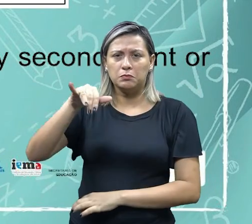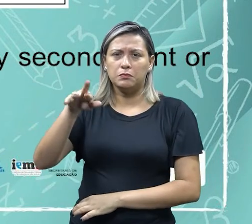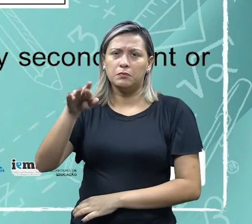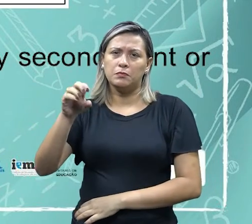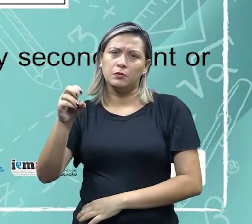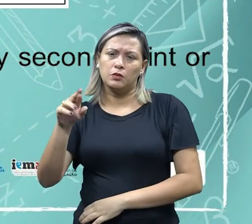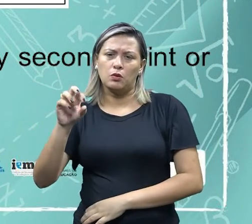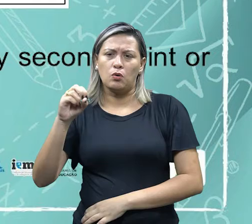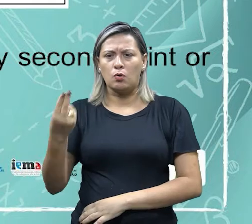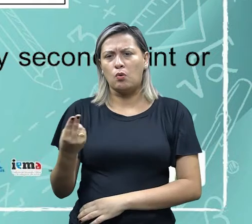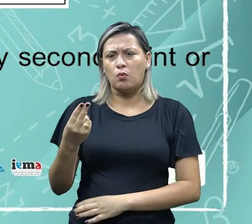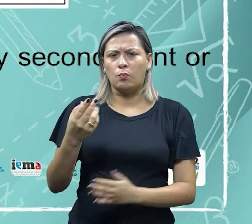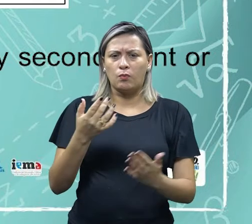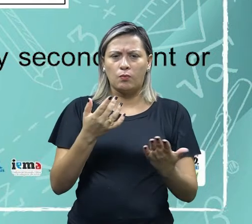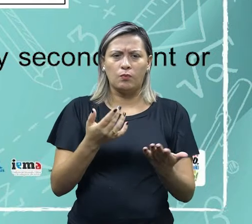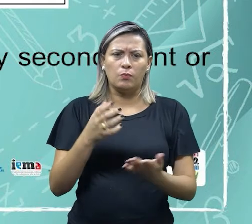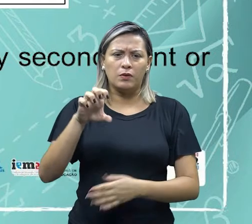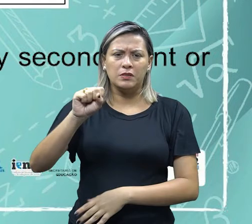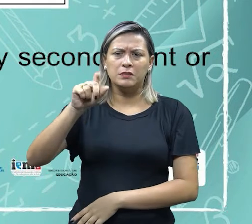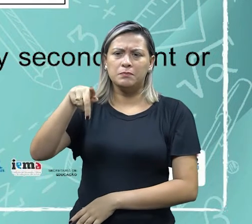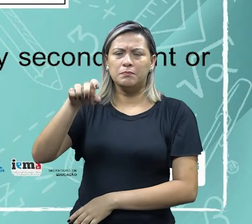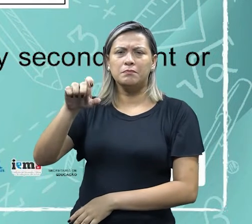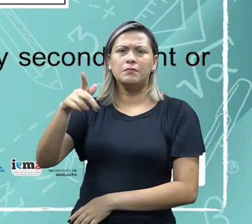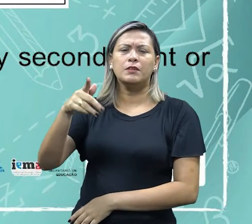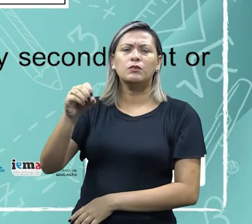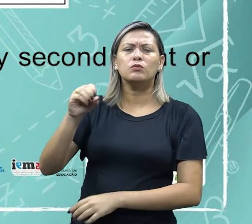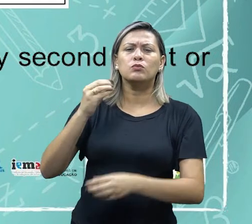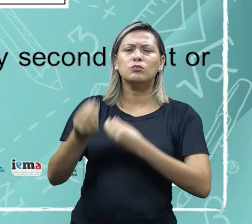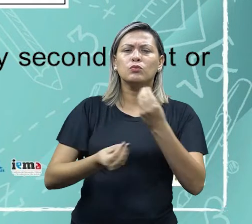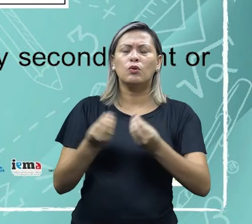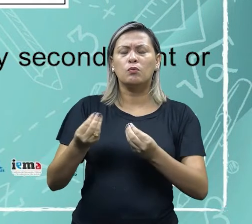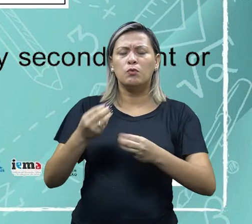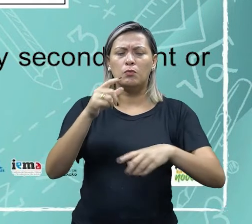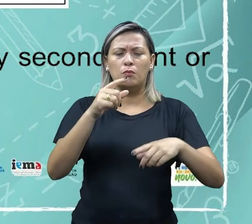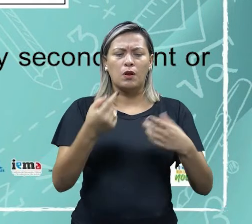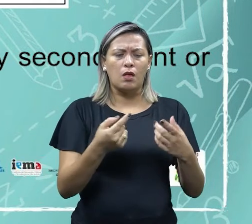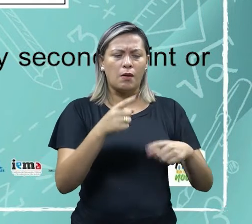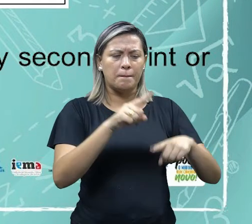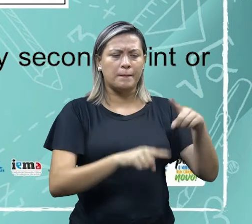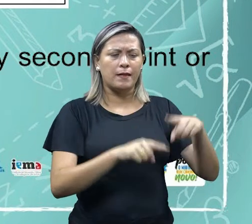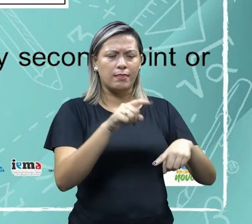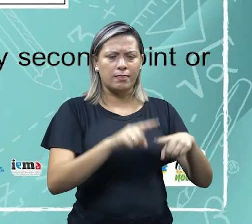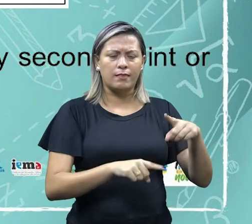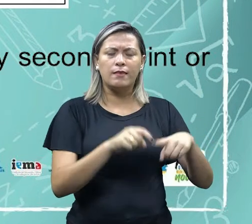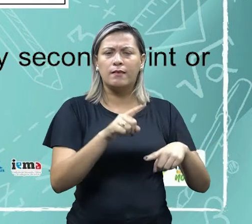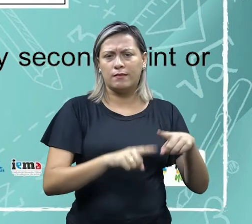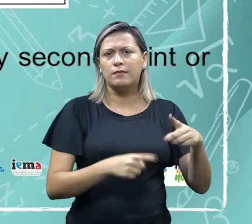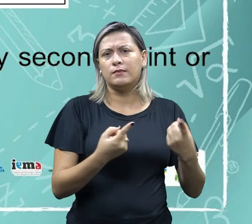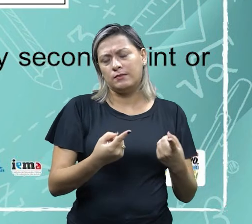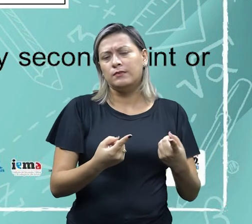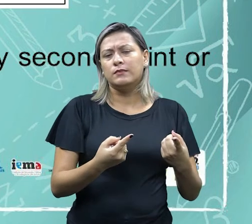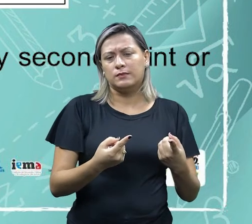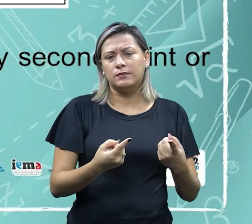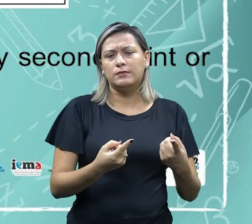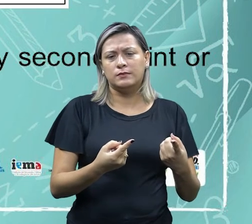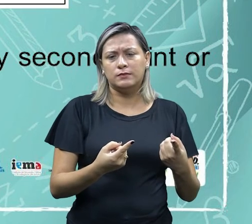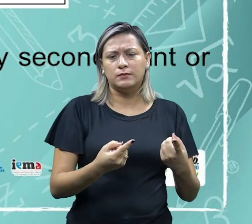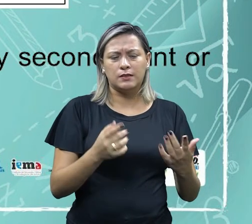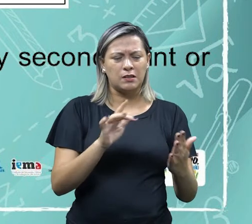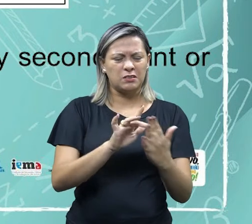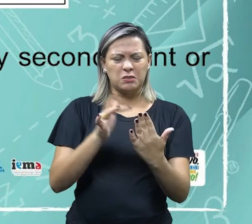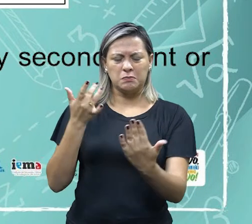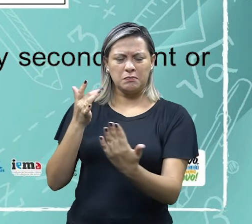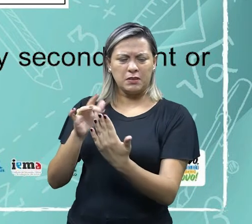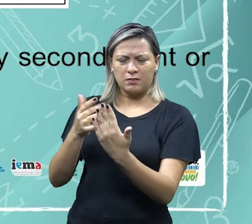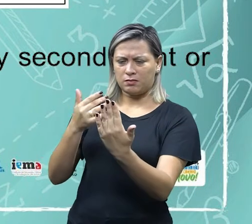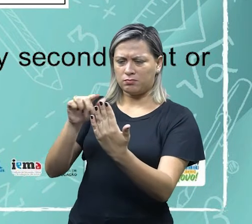edição, mirror ou espelho, usamos esse comando para espelhar os objetos. A exemplo das ferramentas,